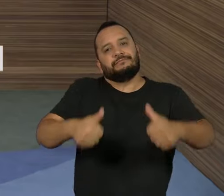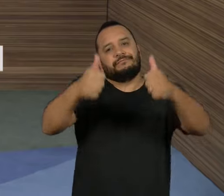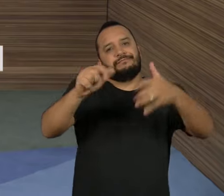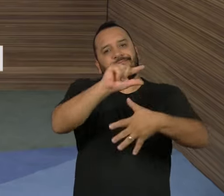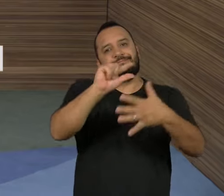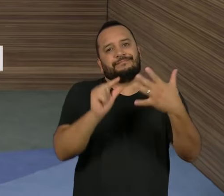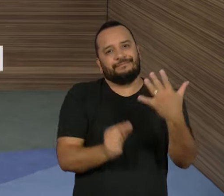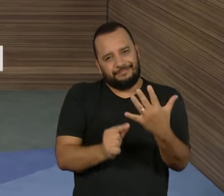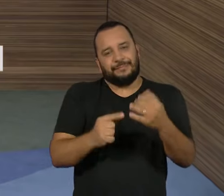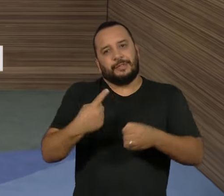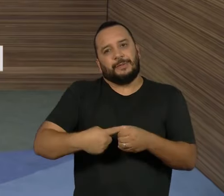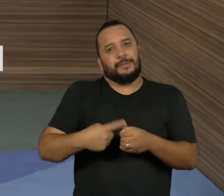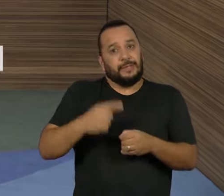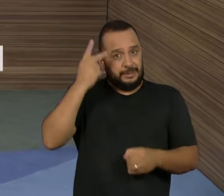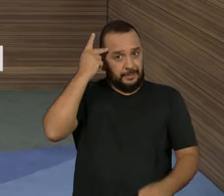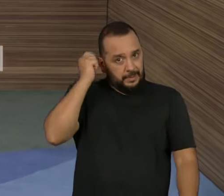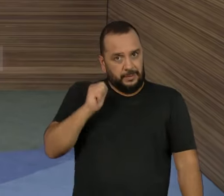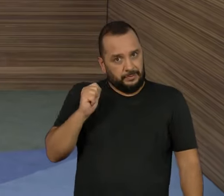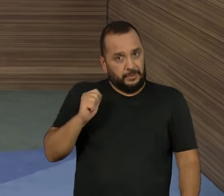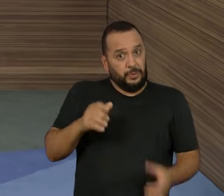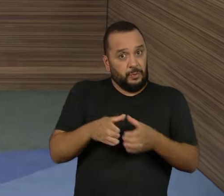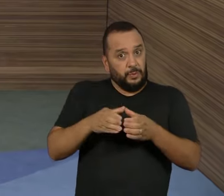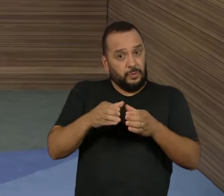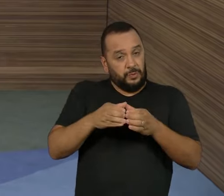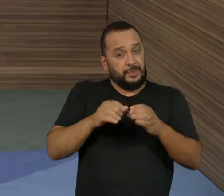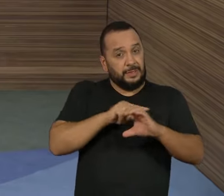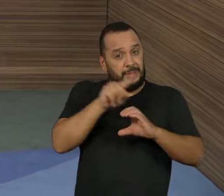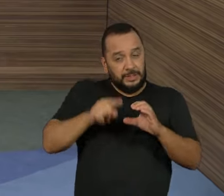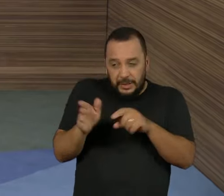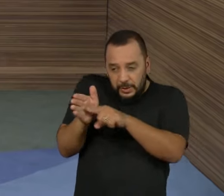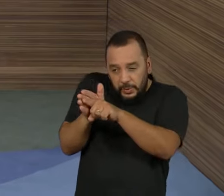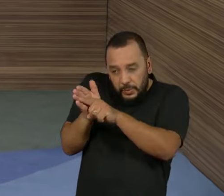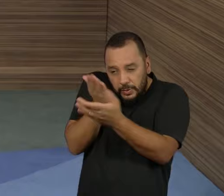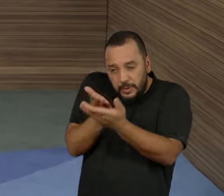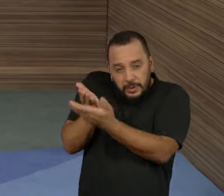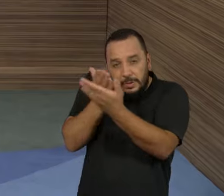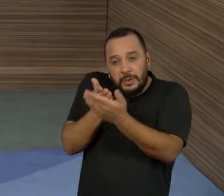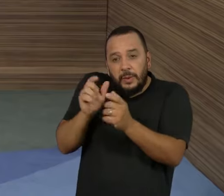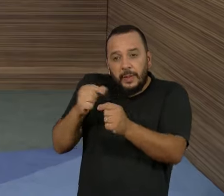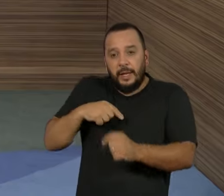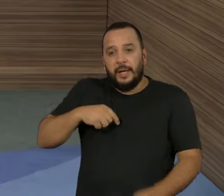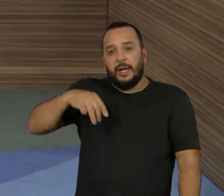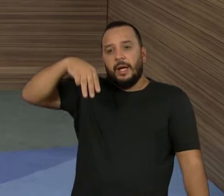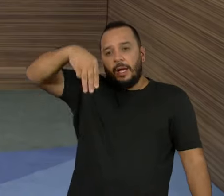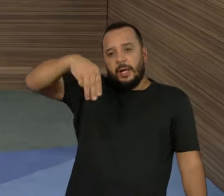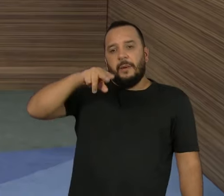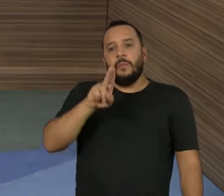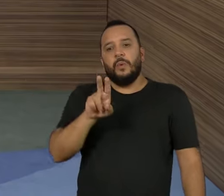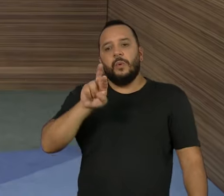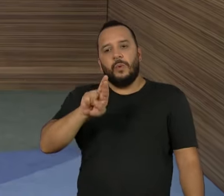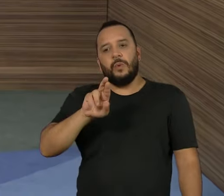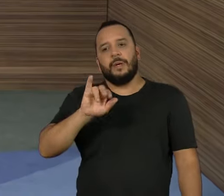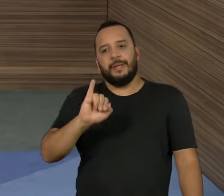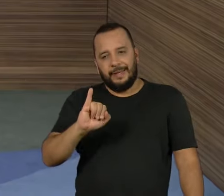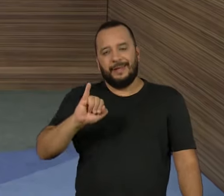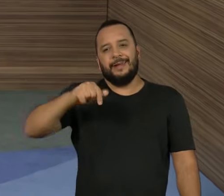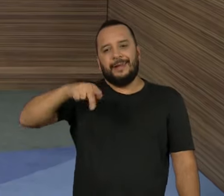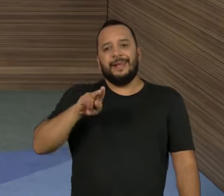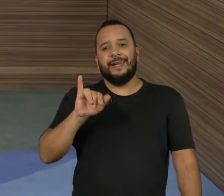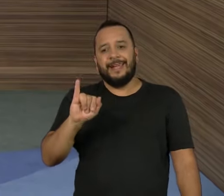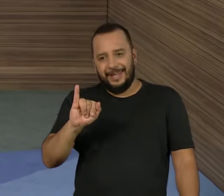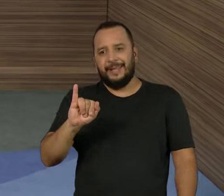no interior de São Paulo. Os cientistas estudam o comportamento do Muriqui do Sul, que depende de grandes árvores